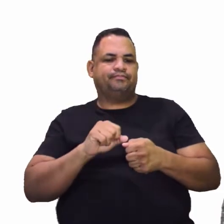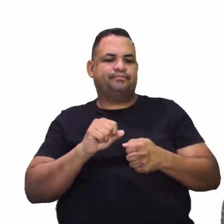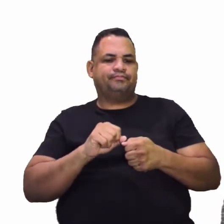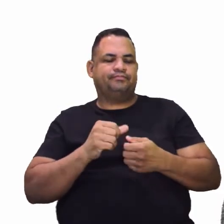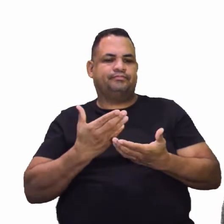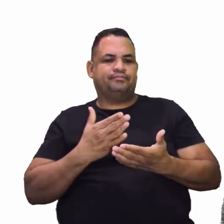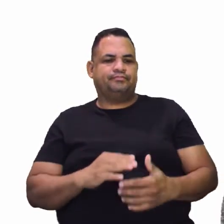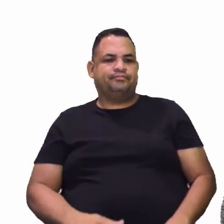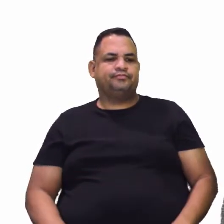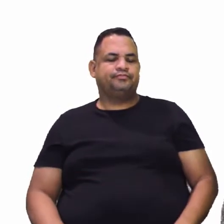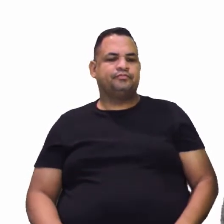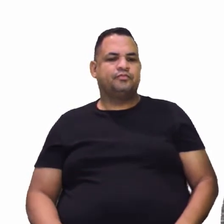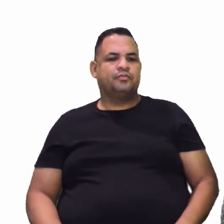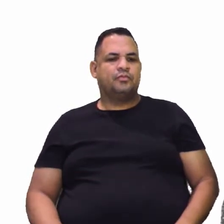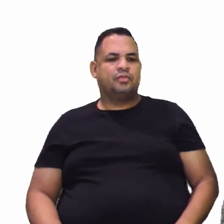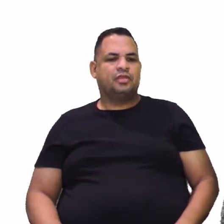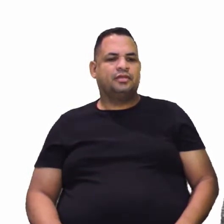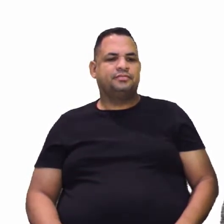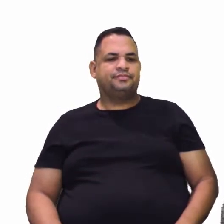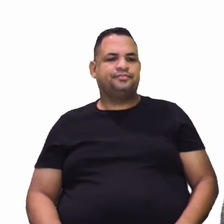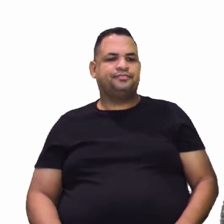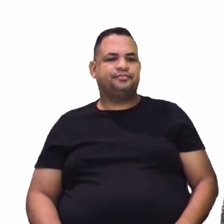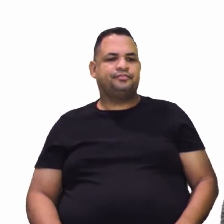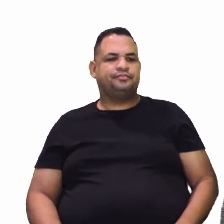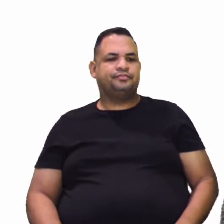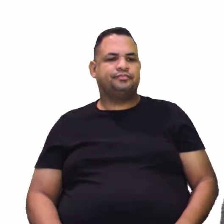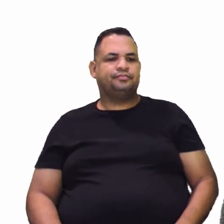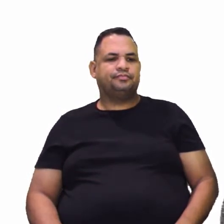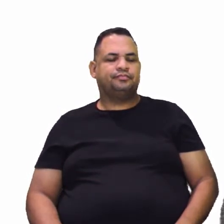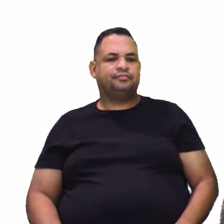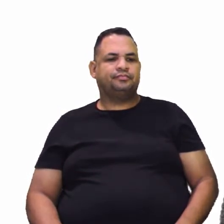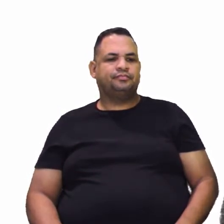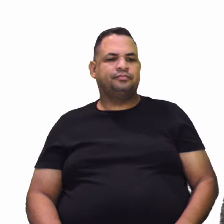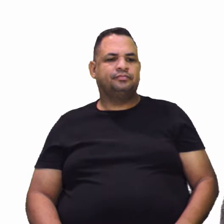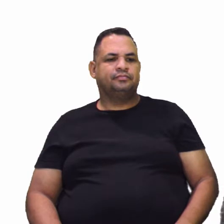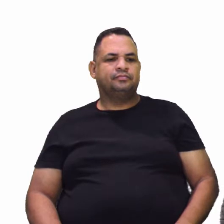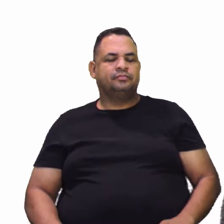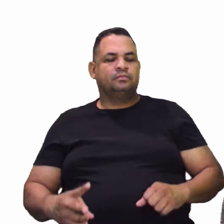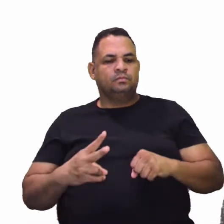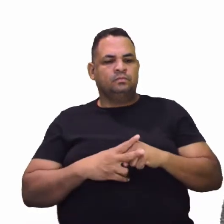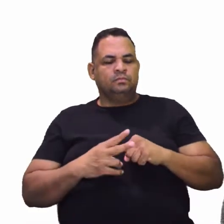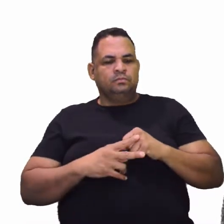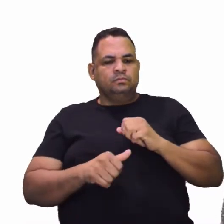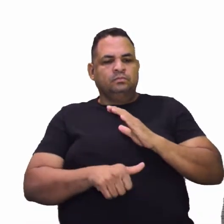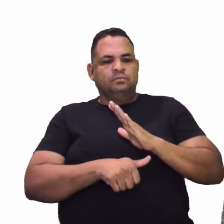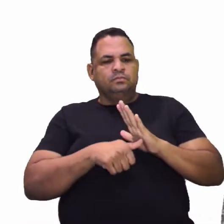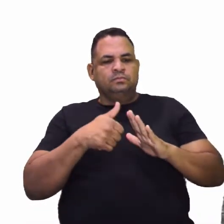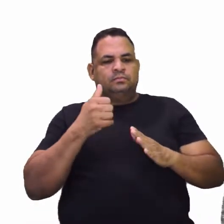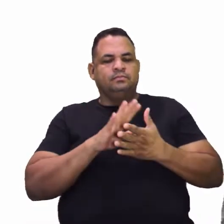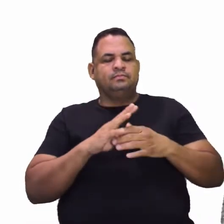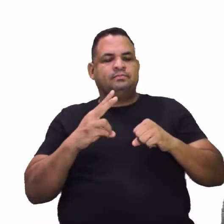lugar, quem vem... Eita, tá demais. Em primeiro lugar, quem vem é o meu verbo auxiliar.